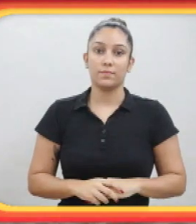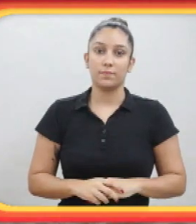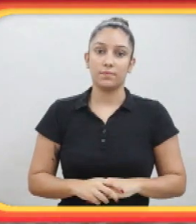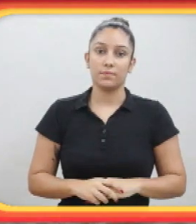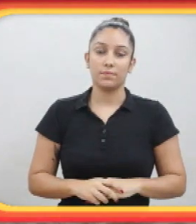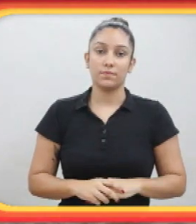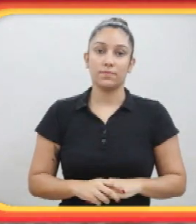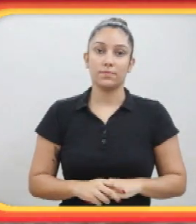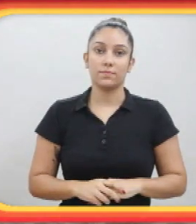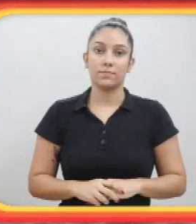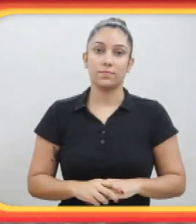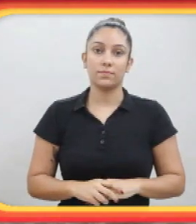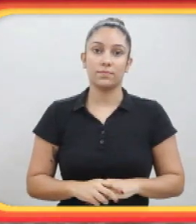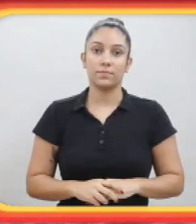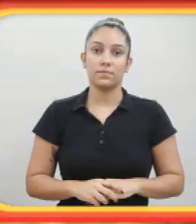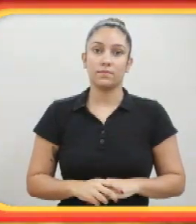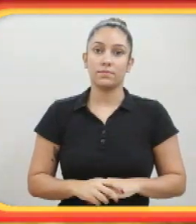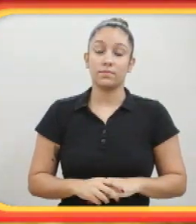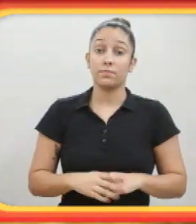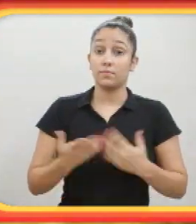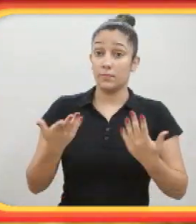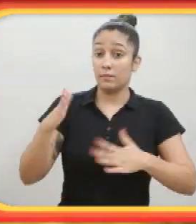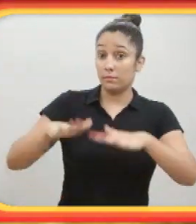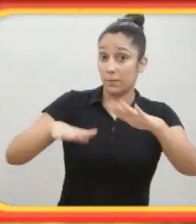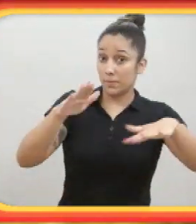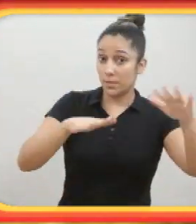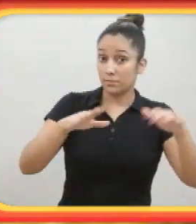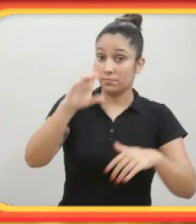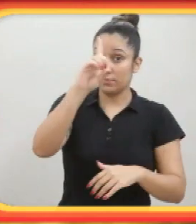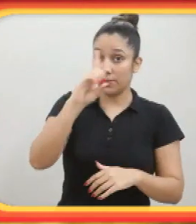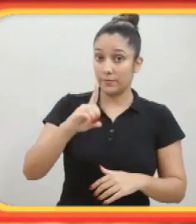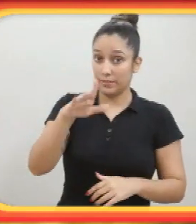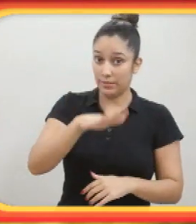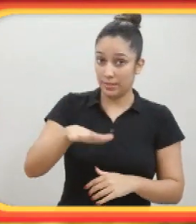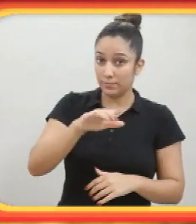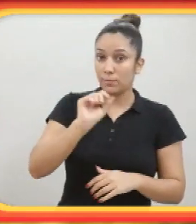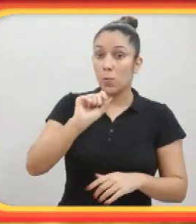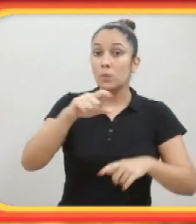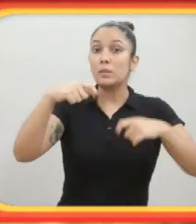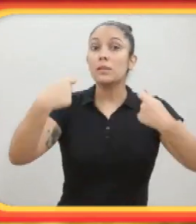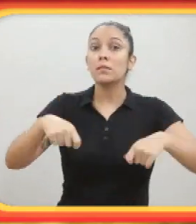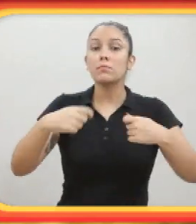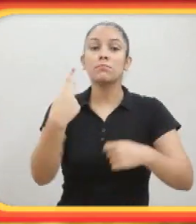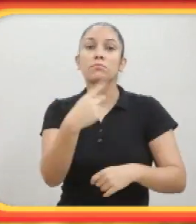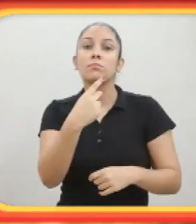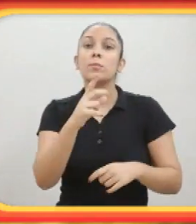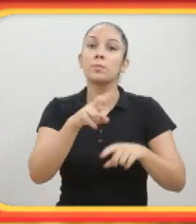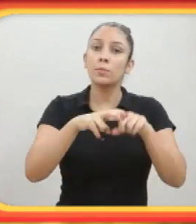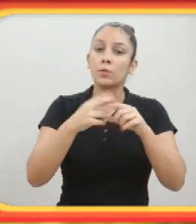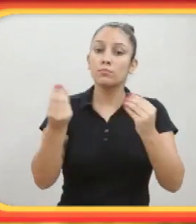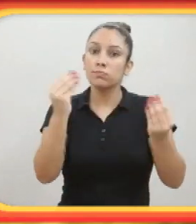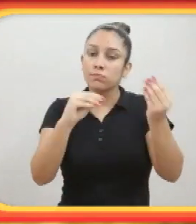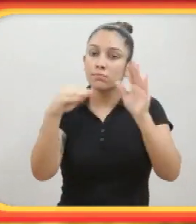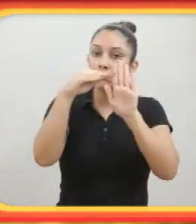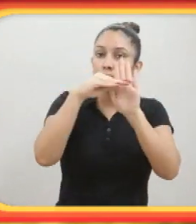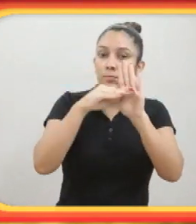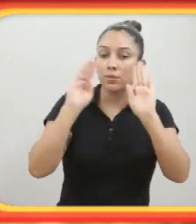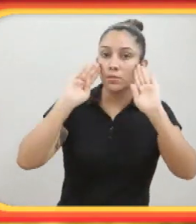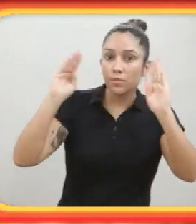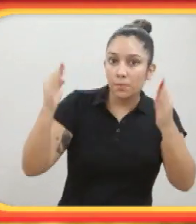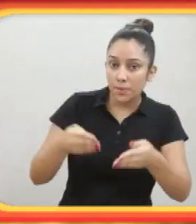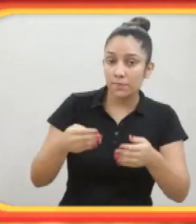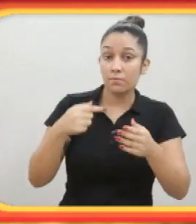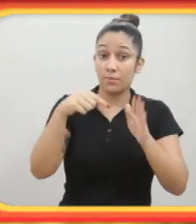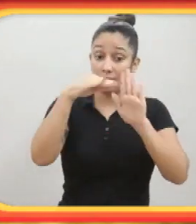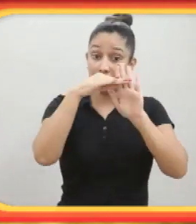questões cognitivas da criança. Dependendo da deficiência da criança e das necessidades dela, a gente monta um programa